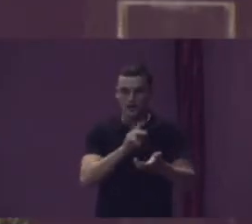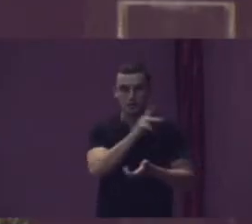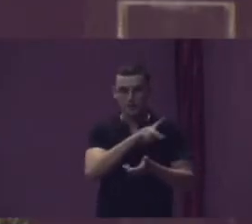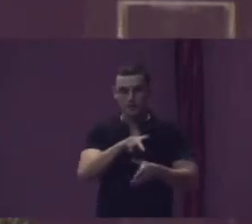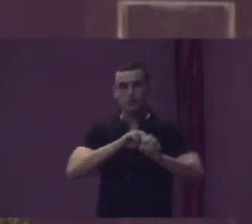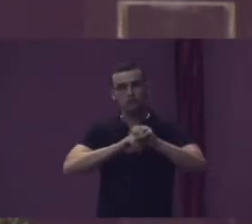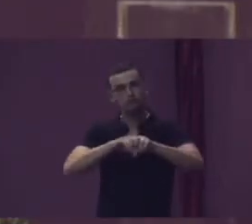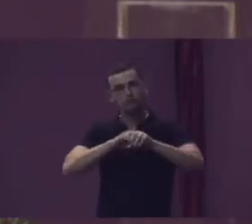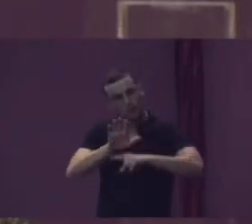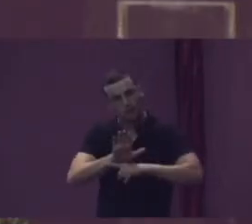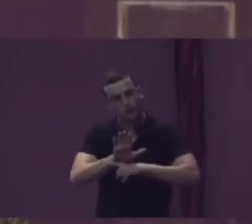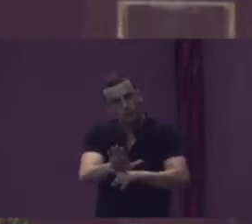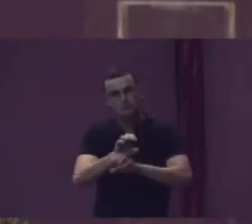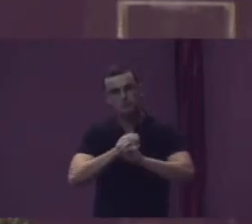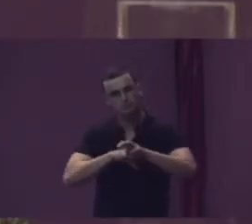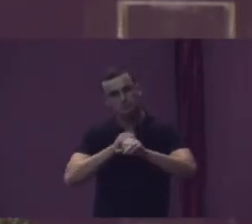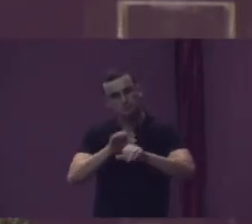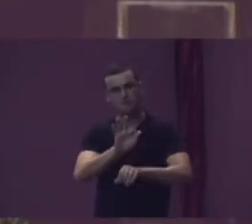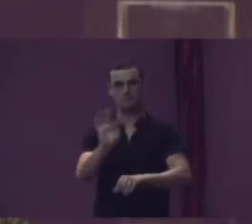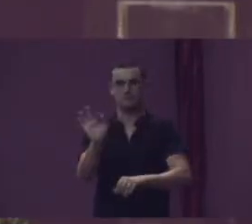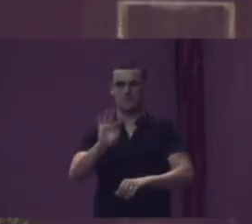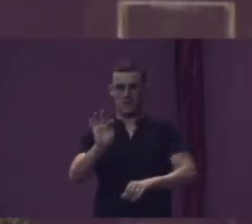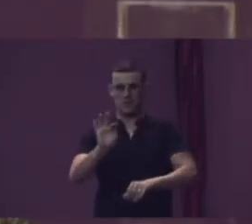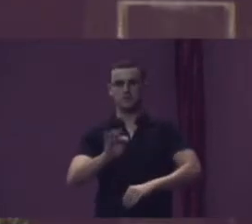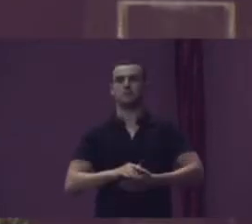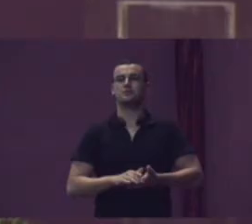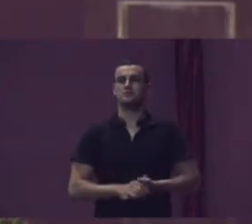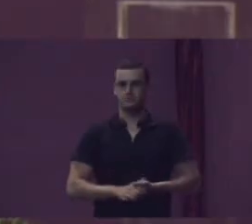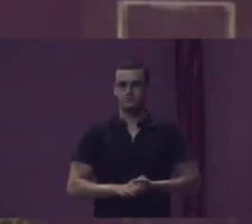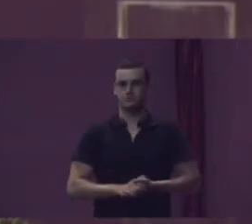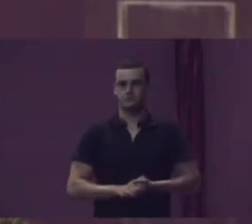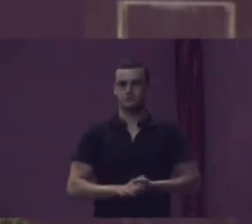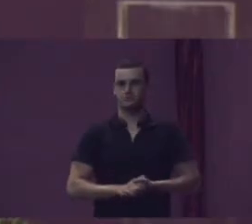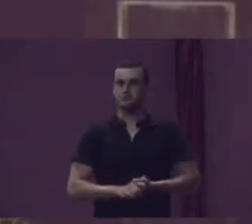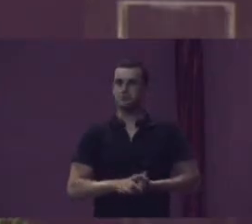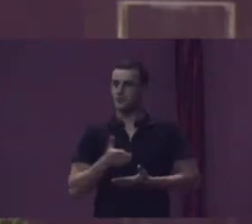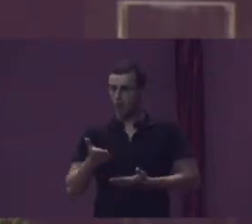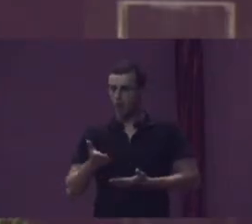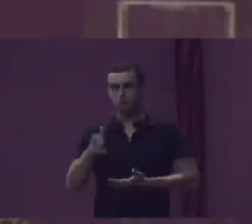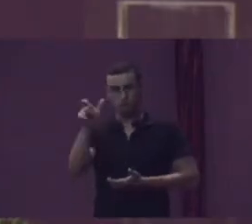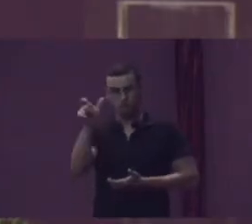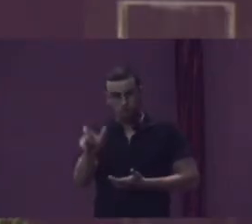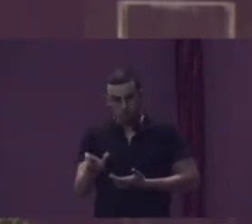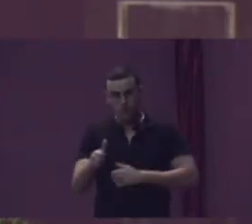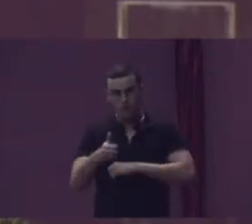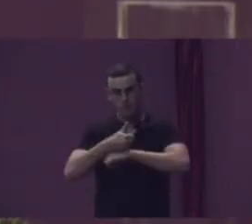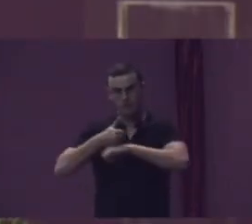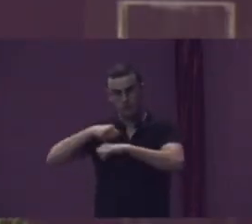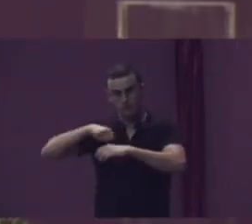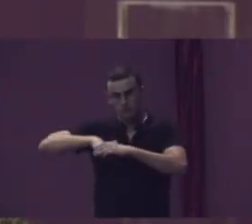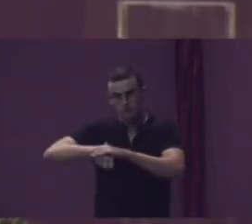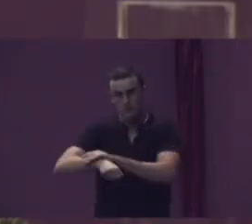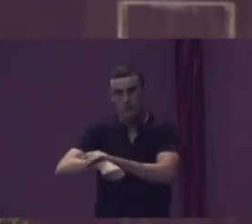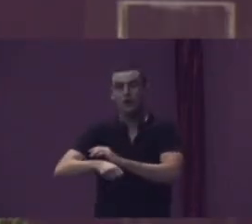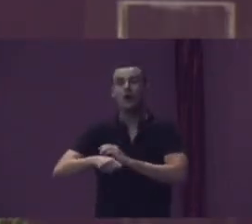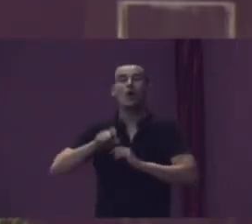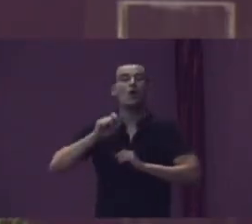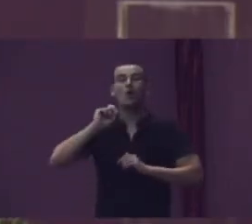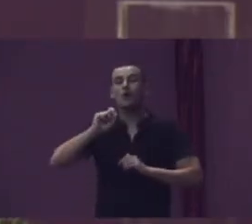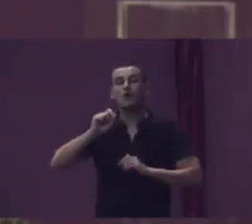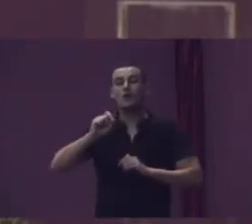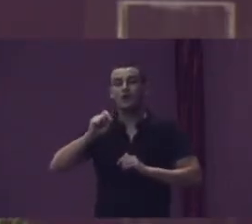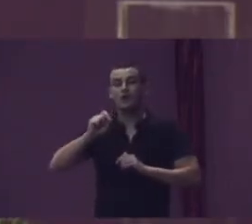profissionais. Eles compartilham, né, esses obstetras compartilham a ideia de que a obstetrícia ela se aprende na prática.